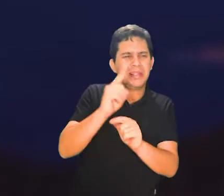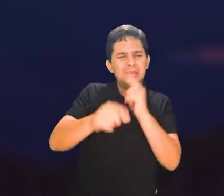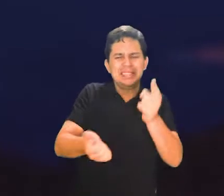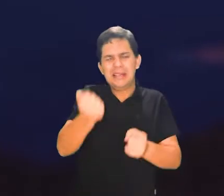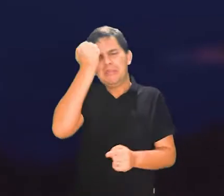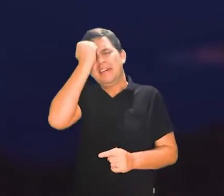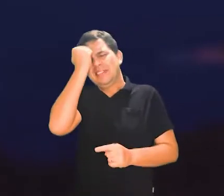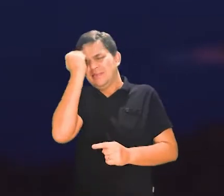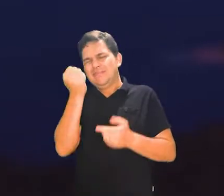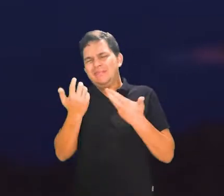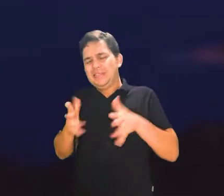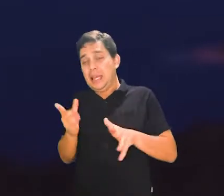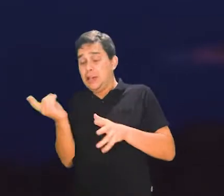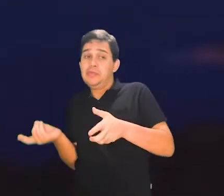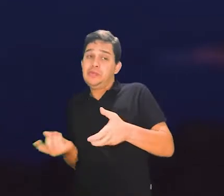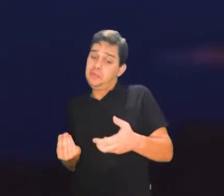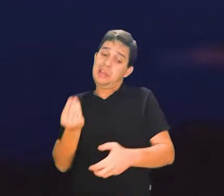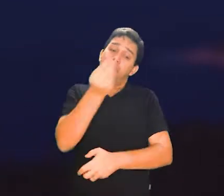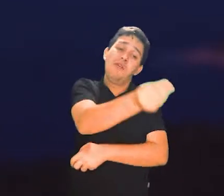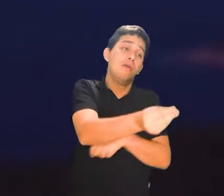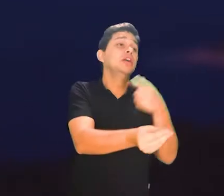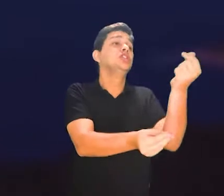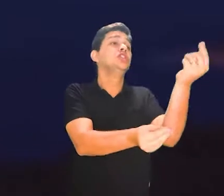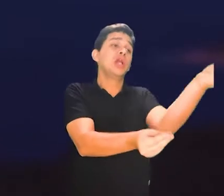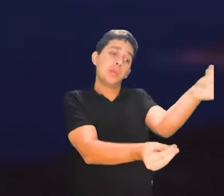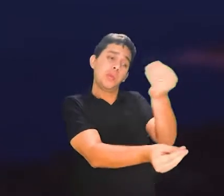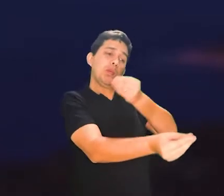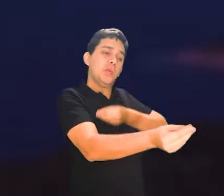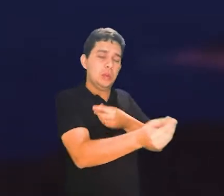ver com o serviço de transporte por